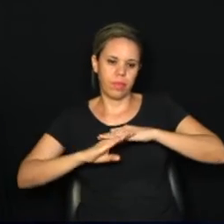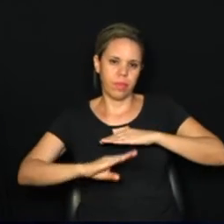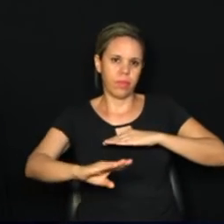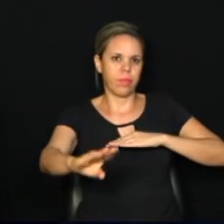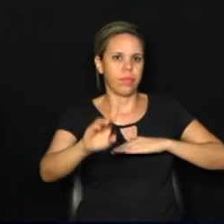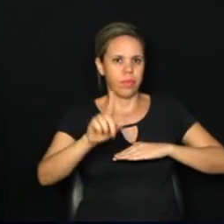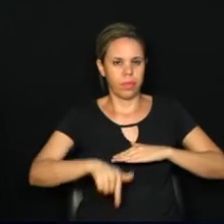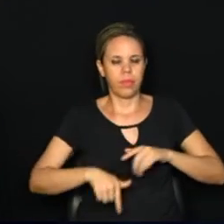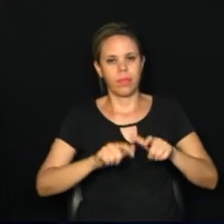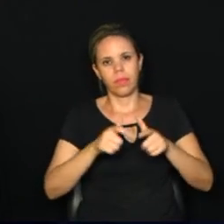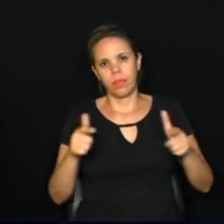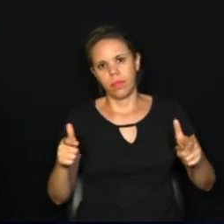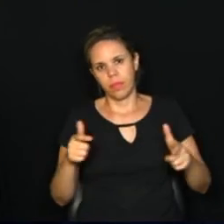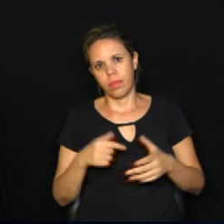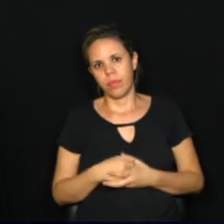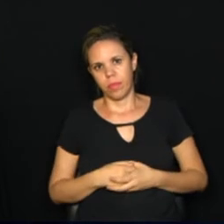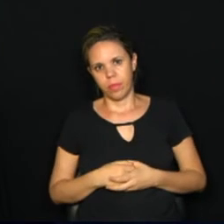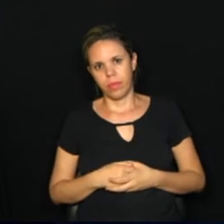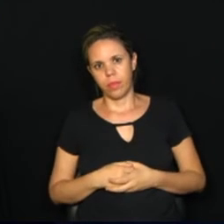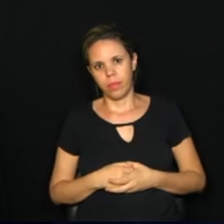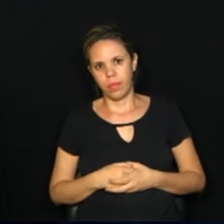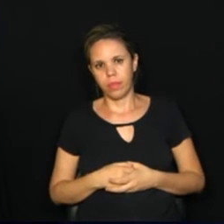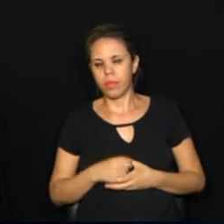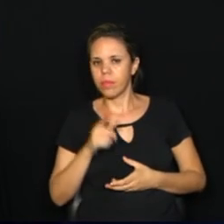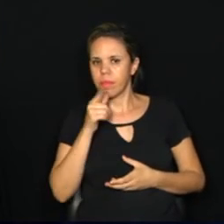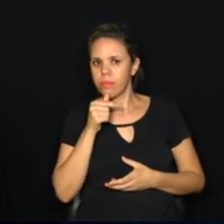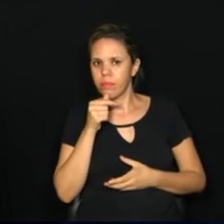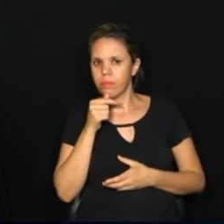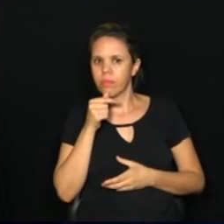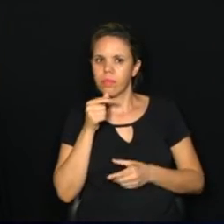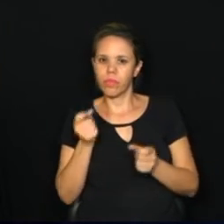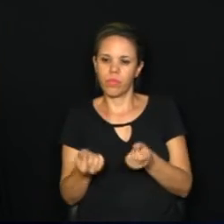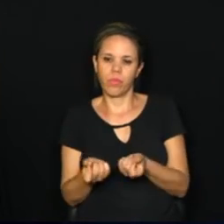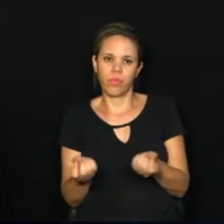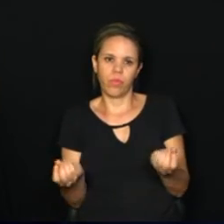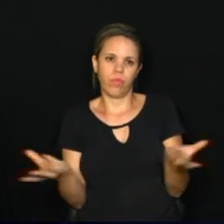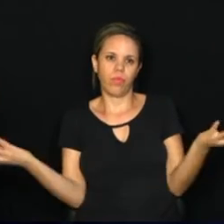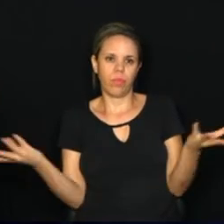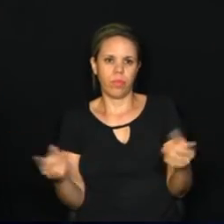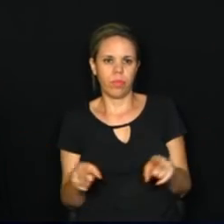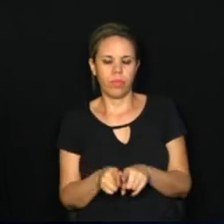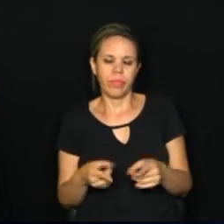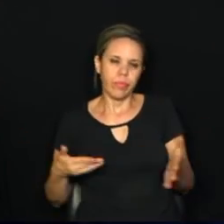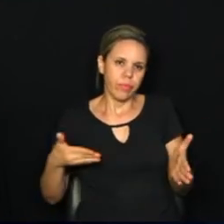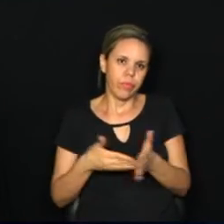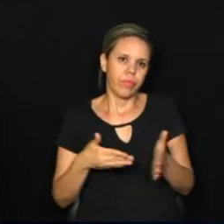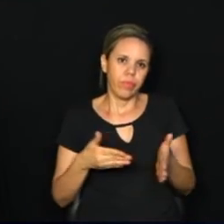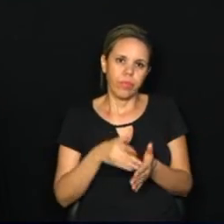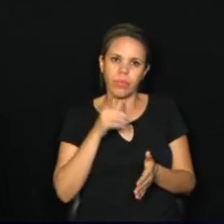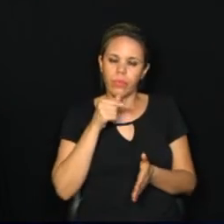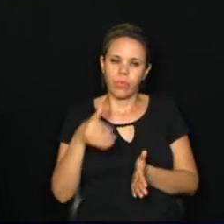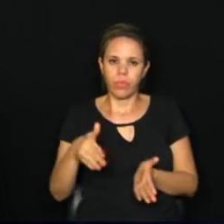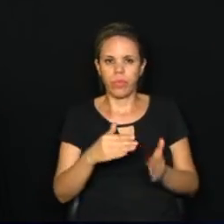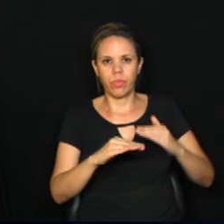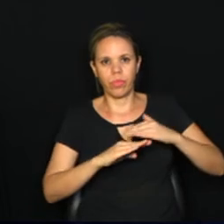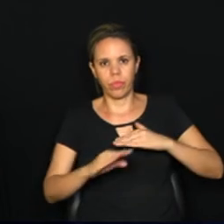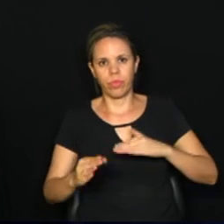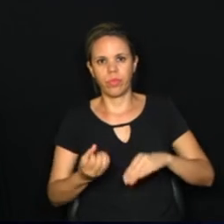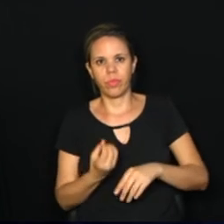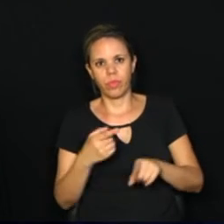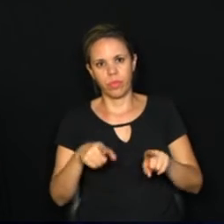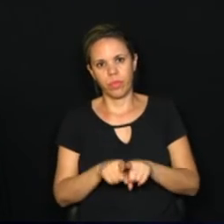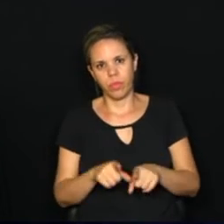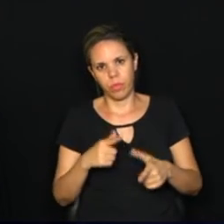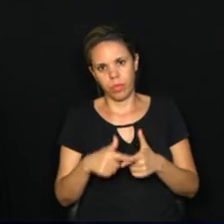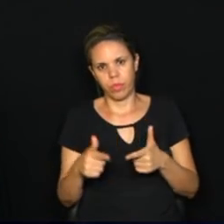isso aí aumenta muito as vazões de pico, né? Você impede a infiltração de água no solo, também tem essa